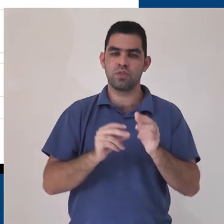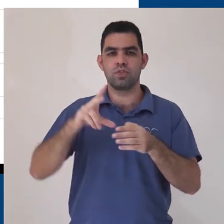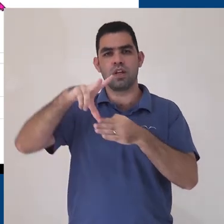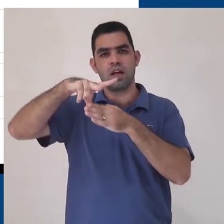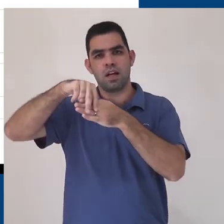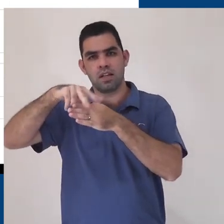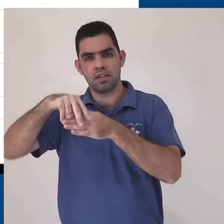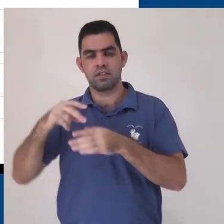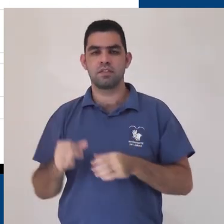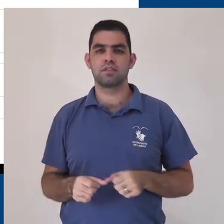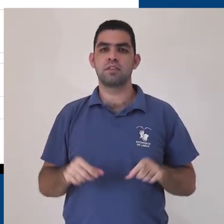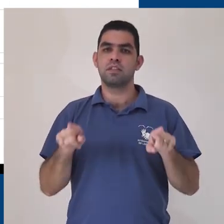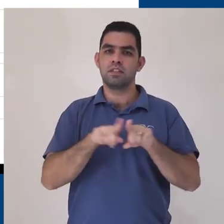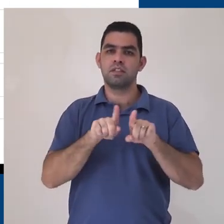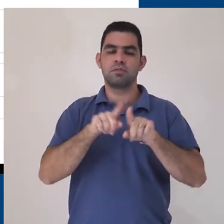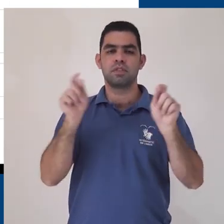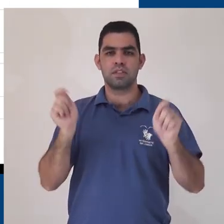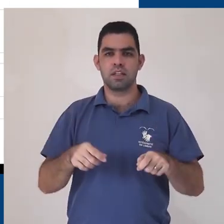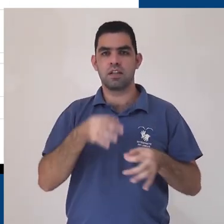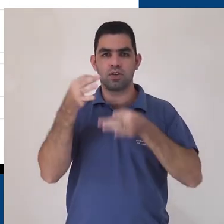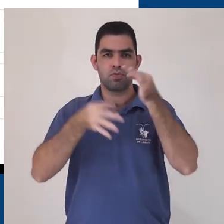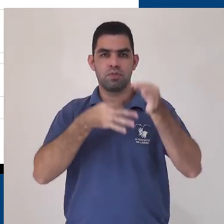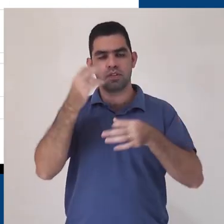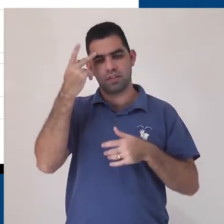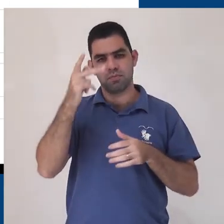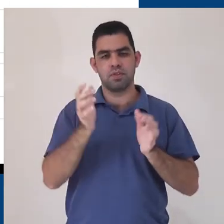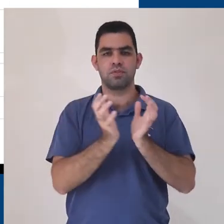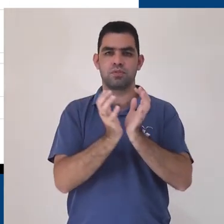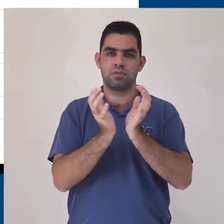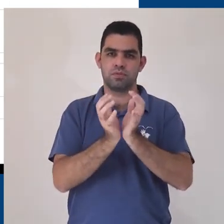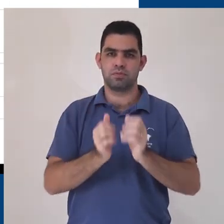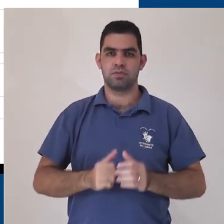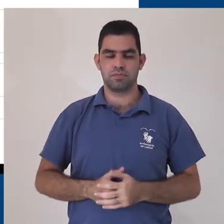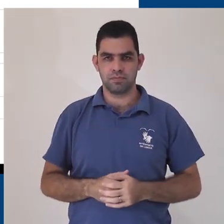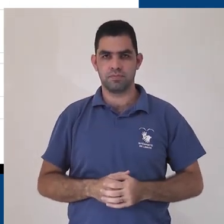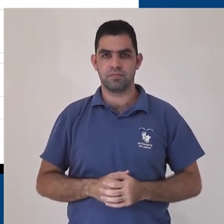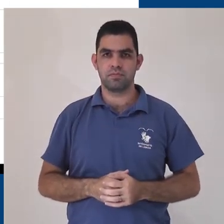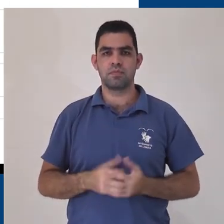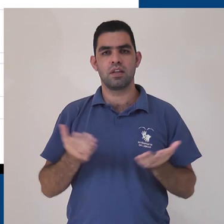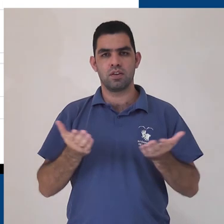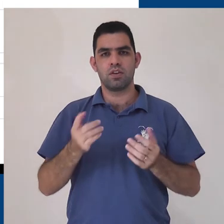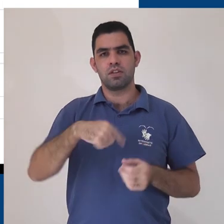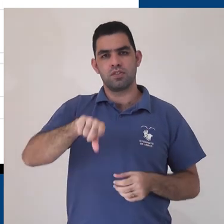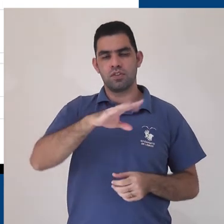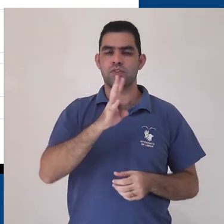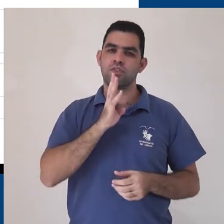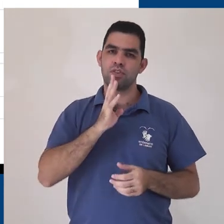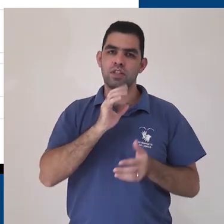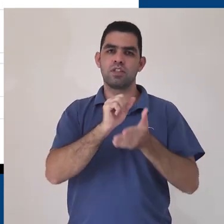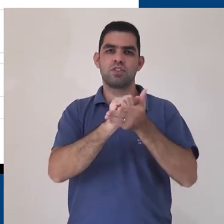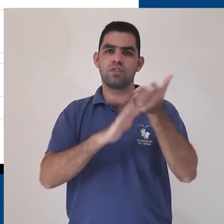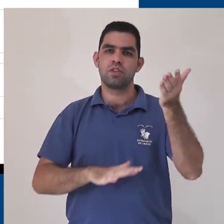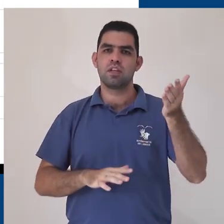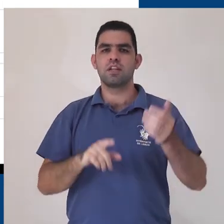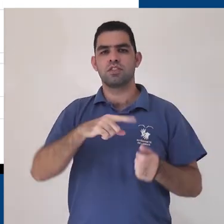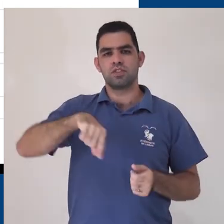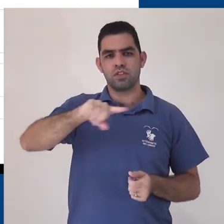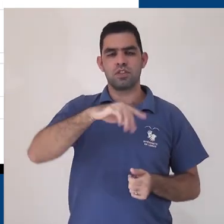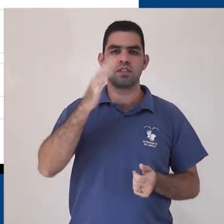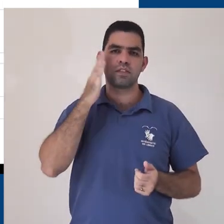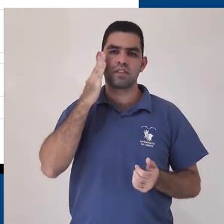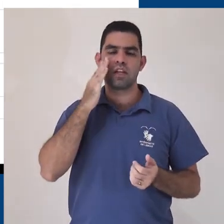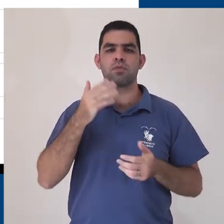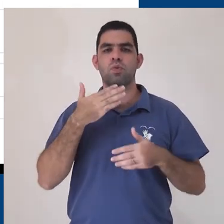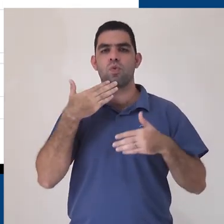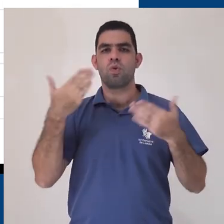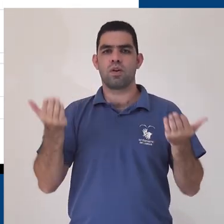aos anexos e pode realizar comentários para turma agora que conhecemos o menu de atividades